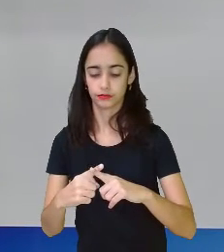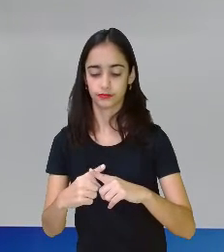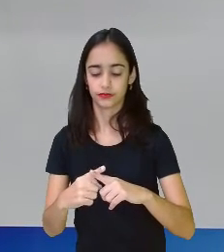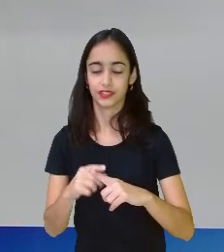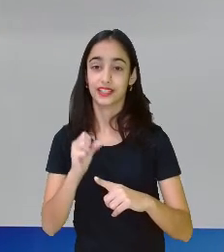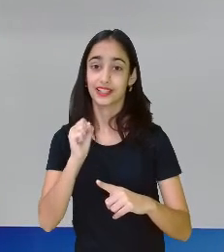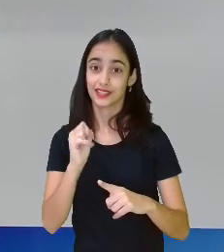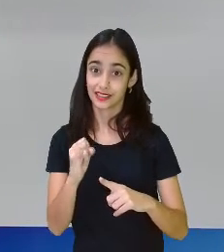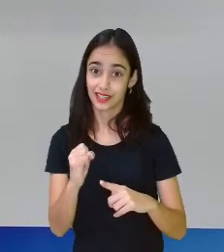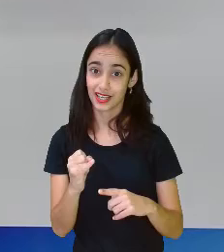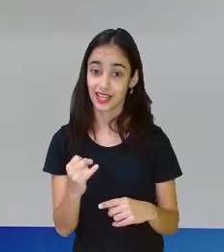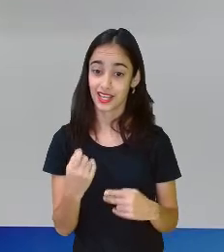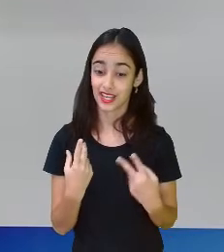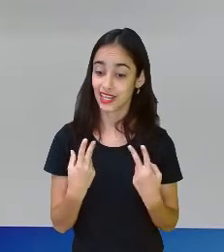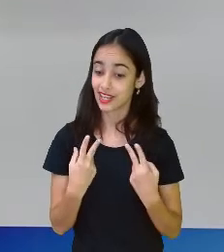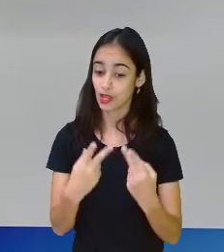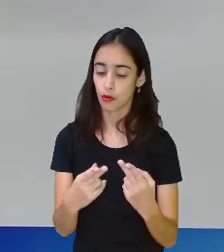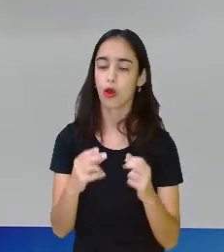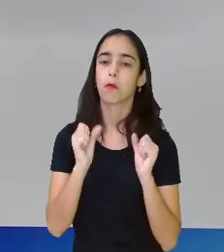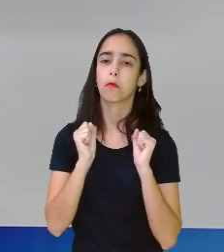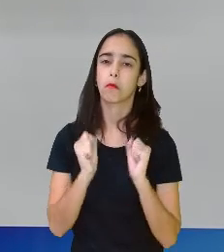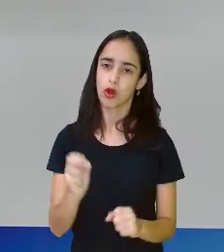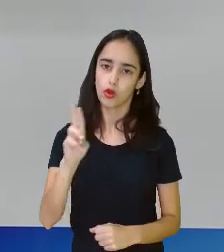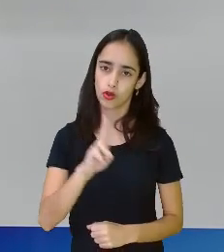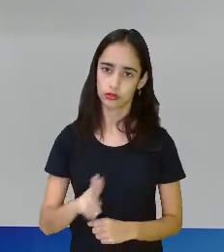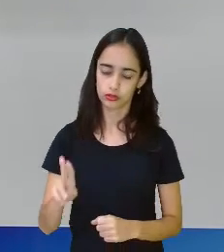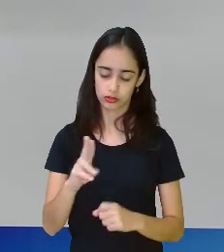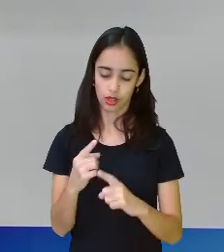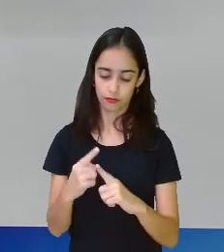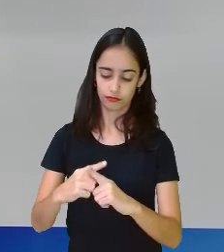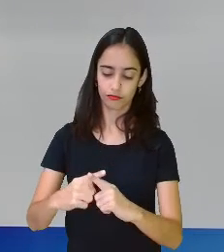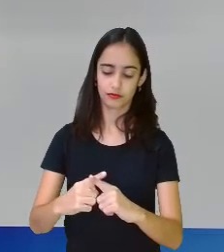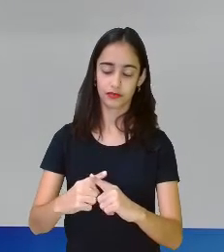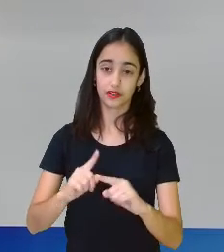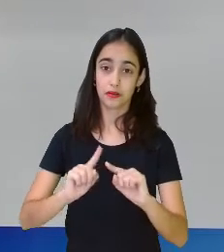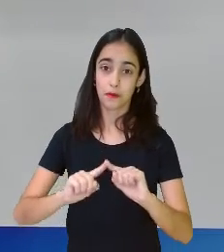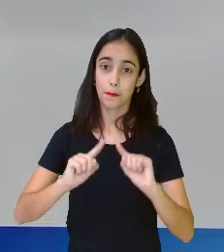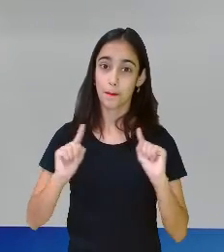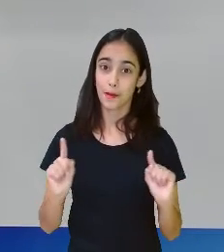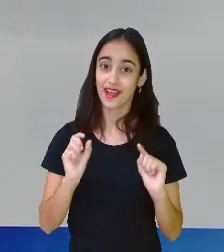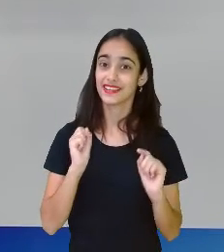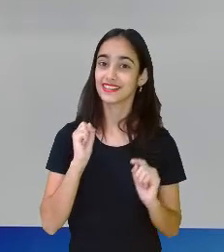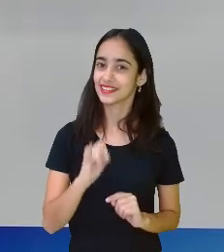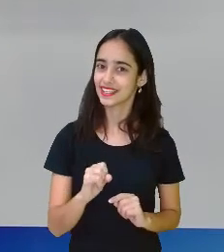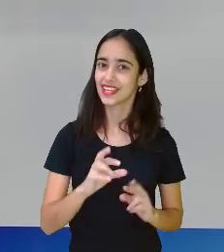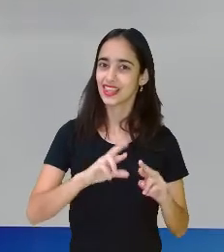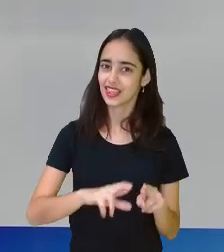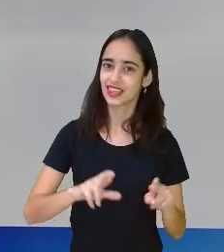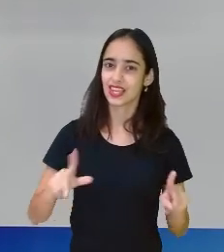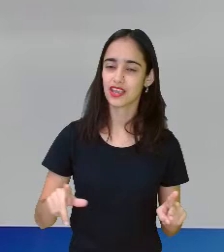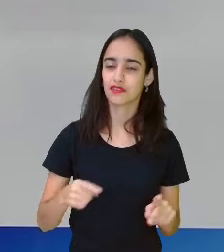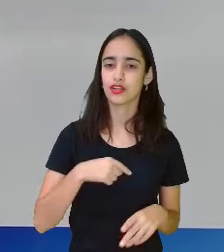Se são diferentes, a gente utiliza uma adição, como fiz aqui.